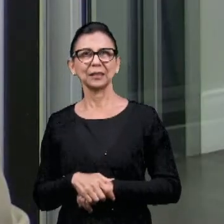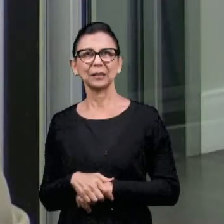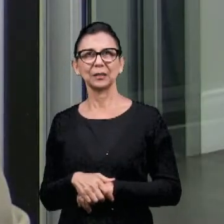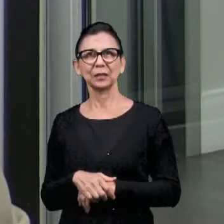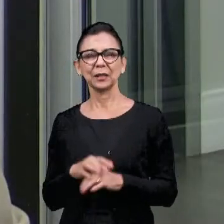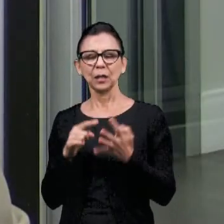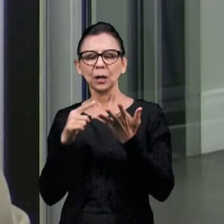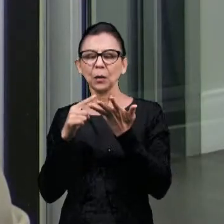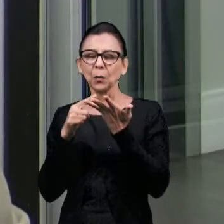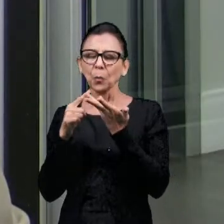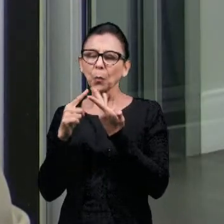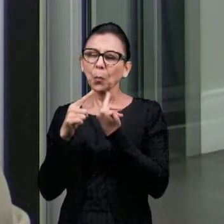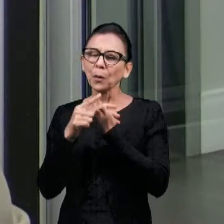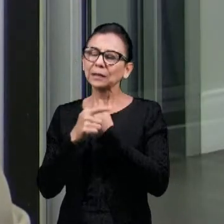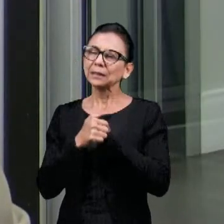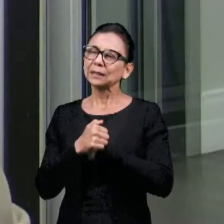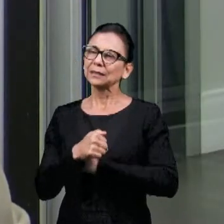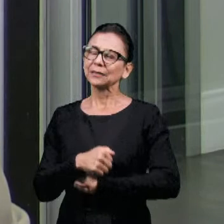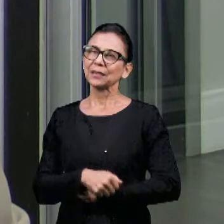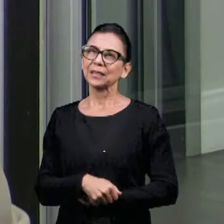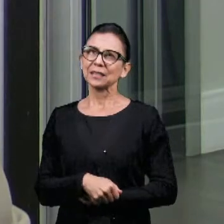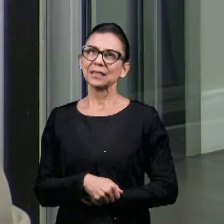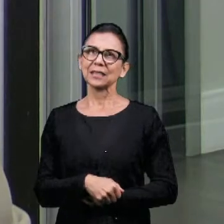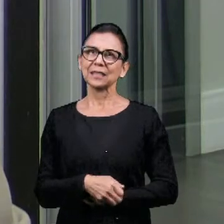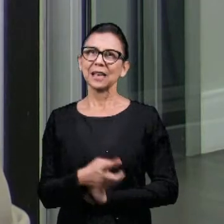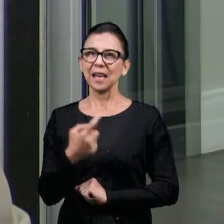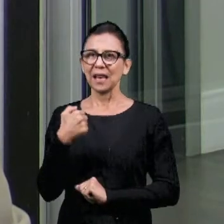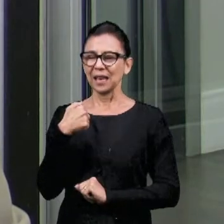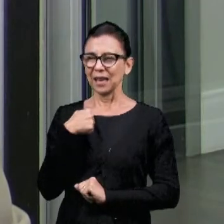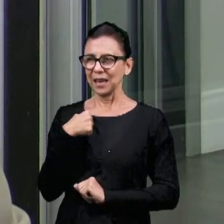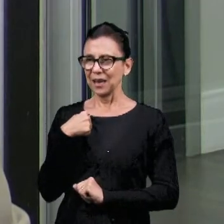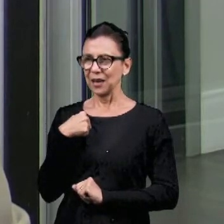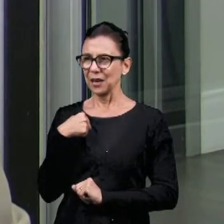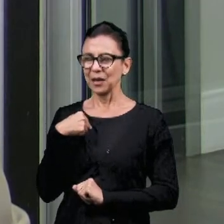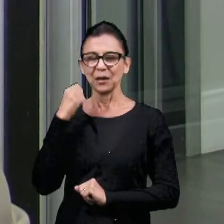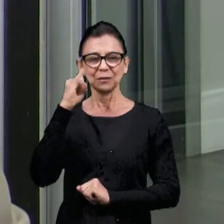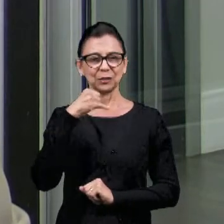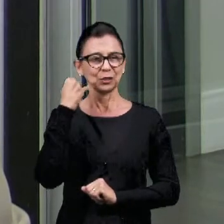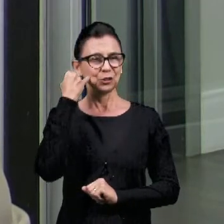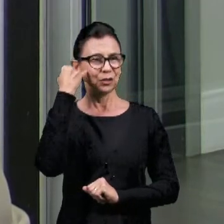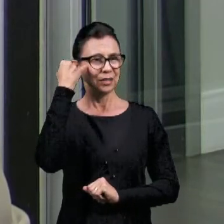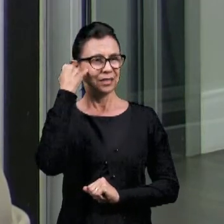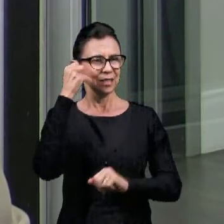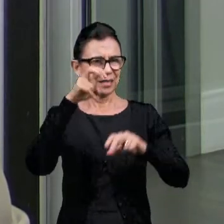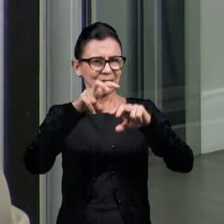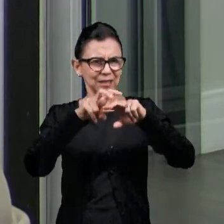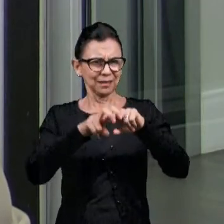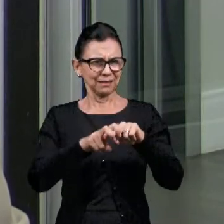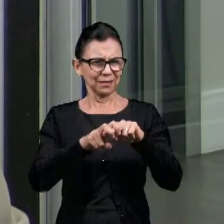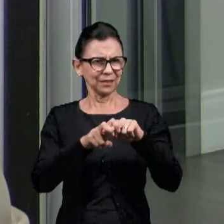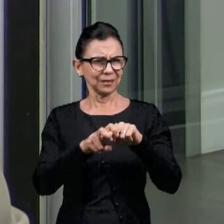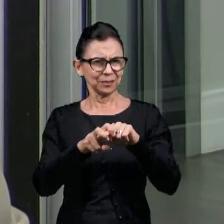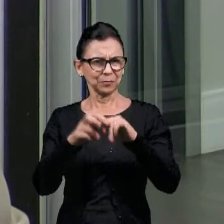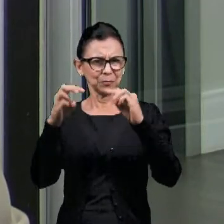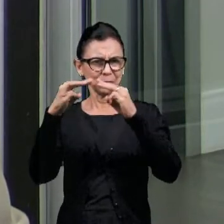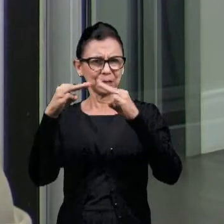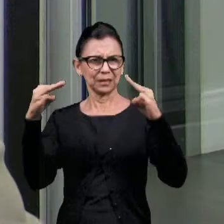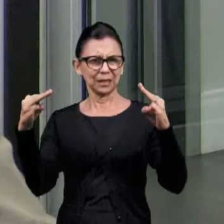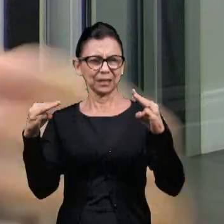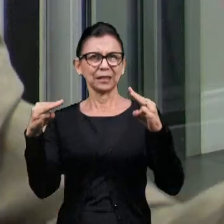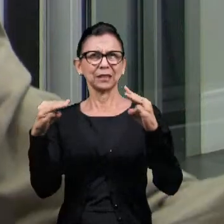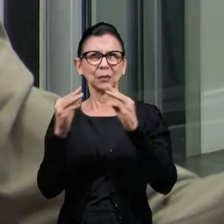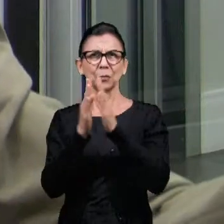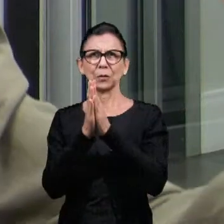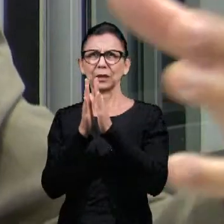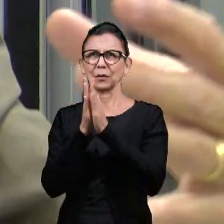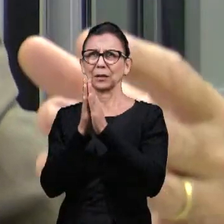e o Josias sentamos no Manaim, você lembra disso? Lembro. Orando, nós temos que orar muito. Aí Josias falou, nós temos que orar muito. Nós